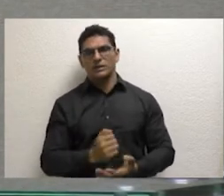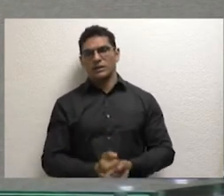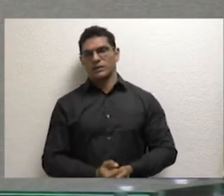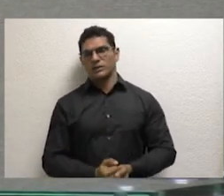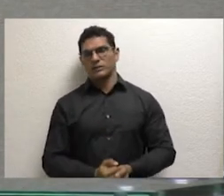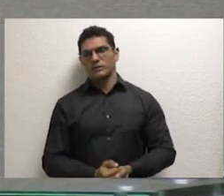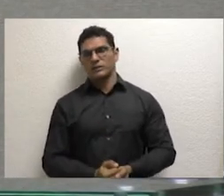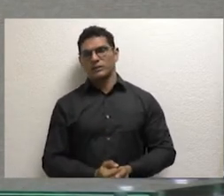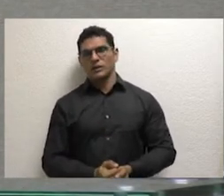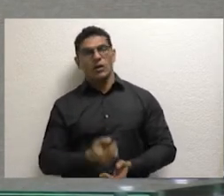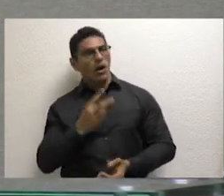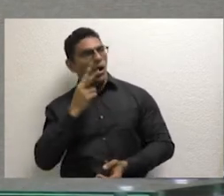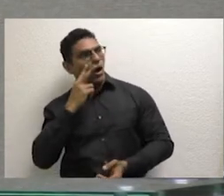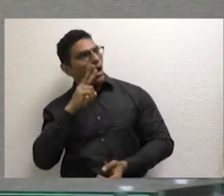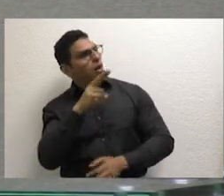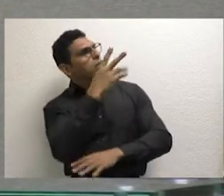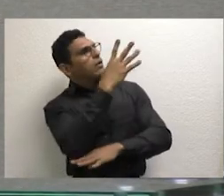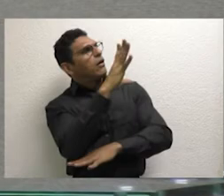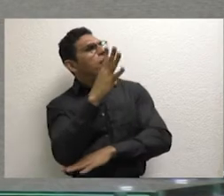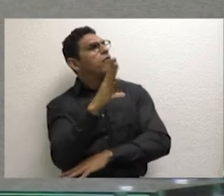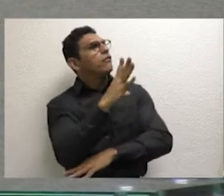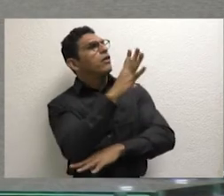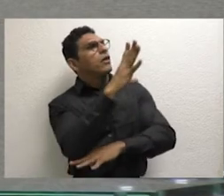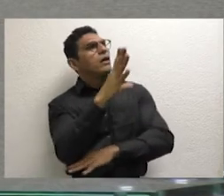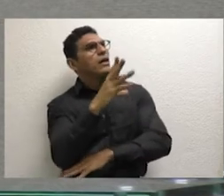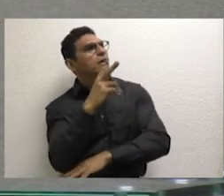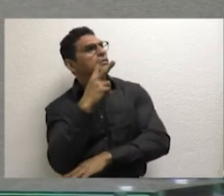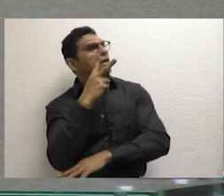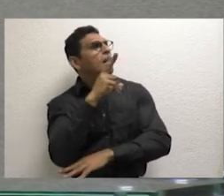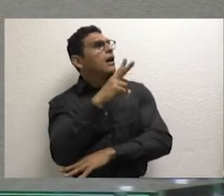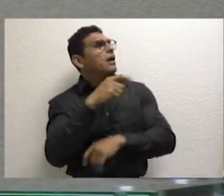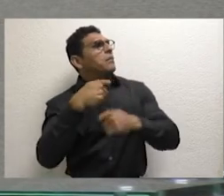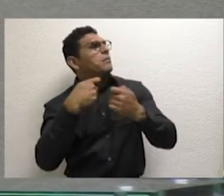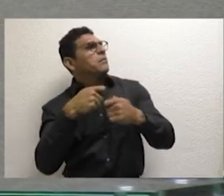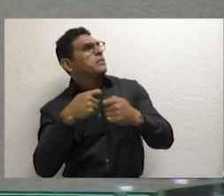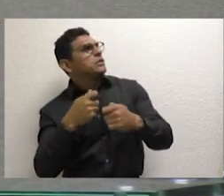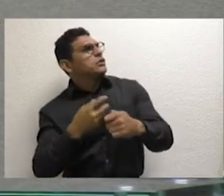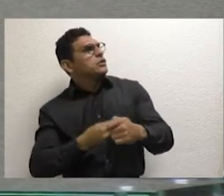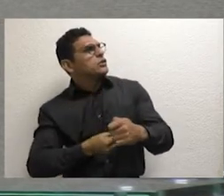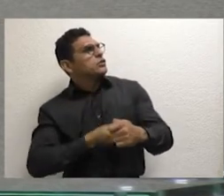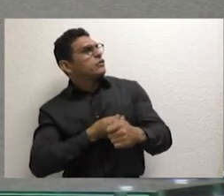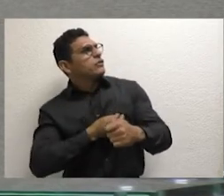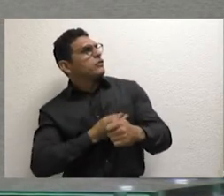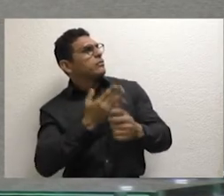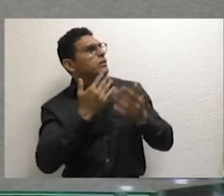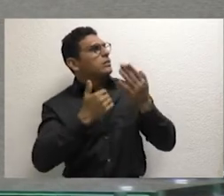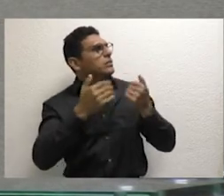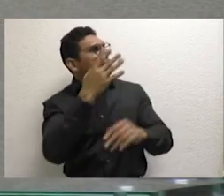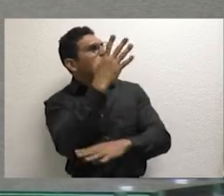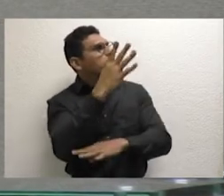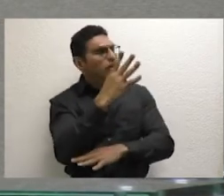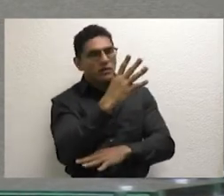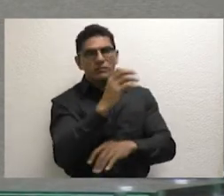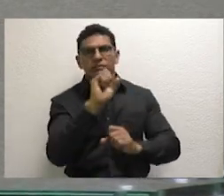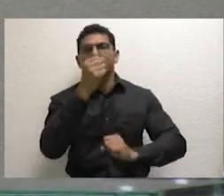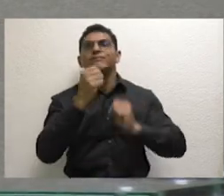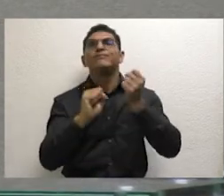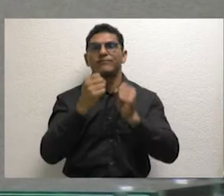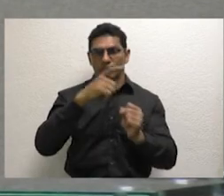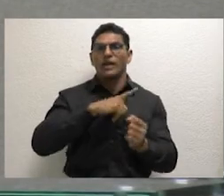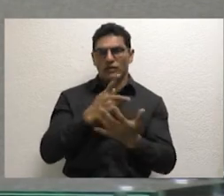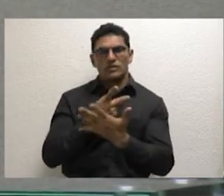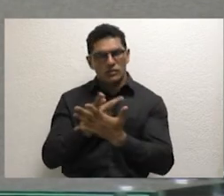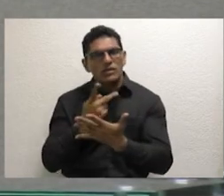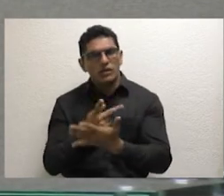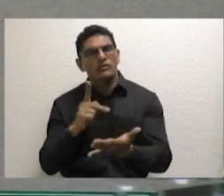tivessem que olhar para a floresta numa ótica de sobrevivência o modelo Zona Franca de Manaus realmente tem seus erros